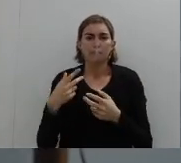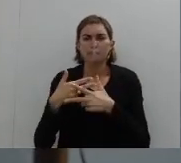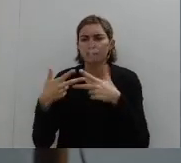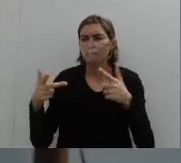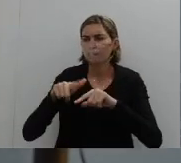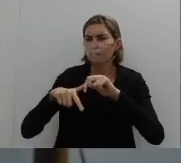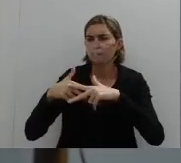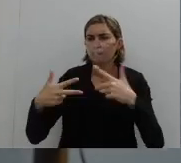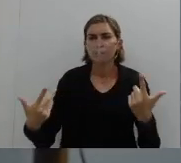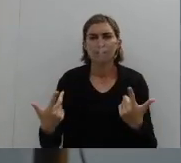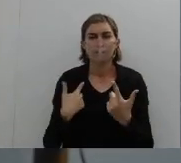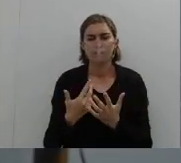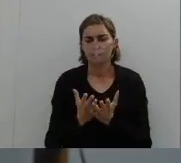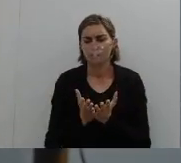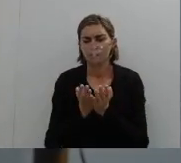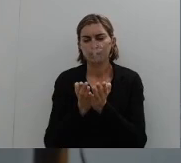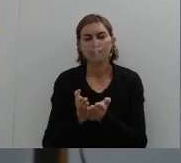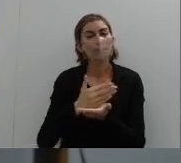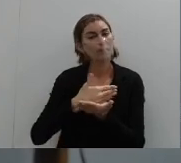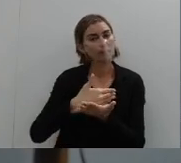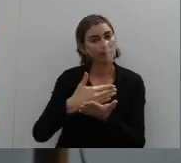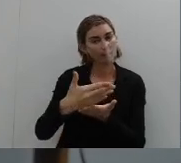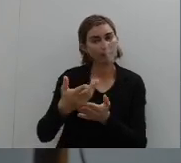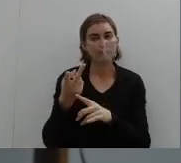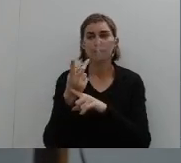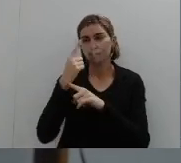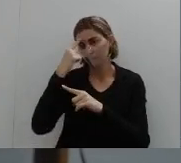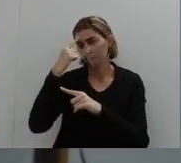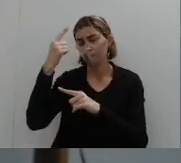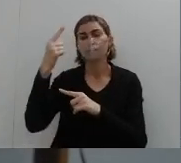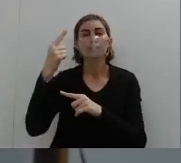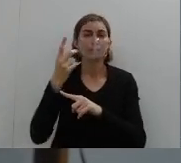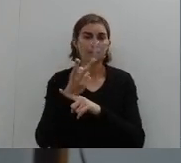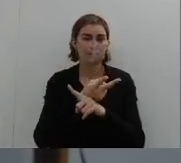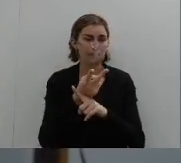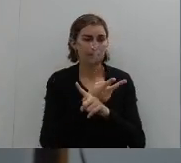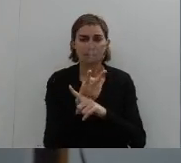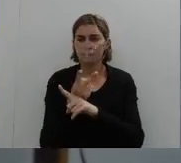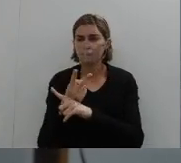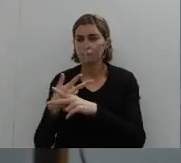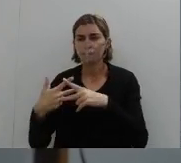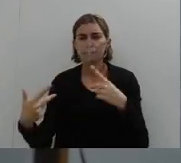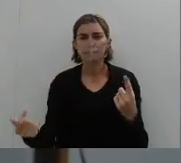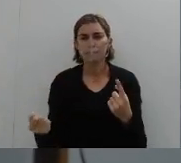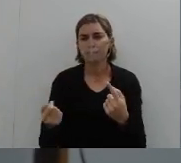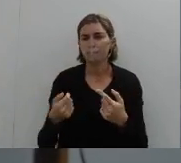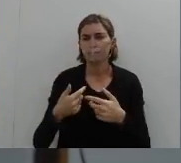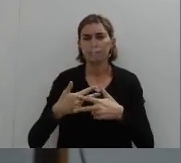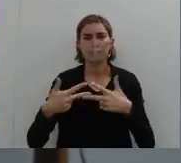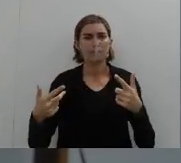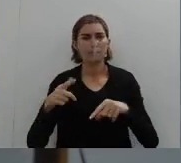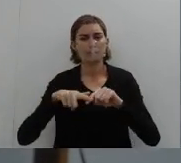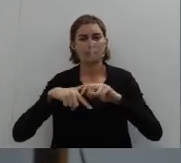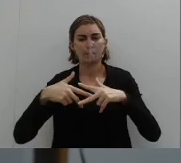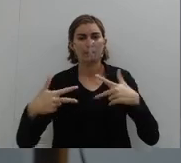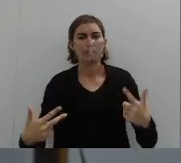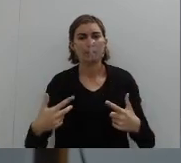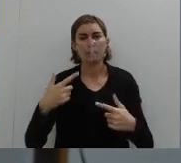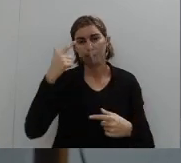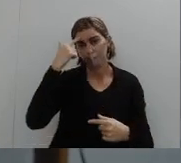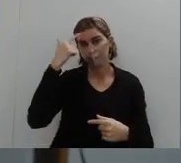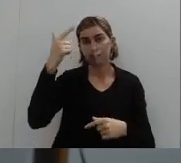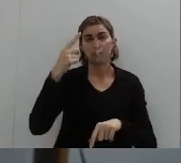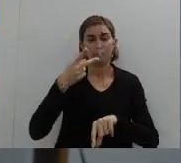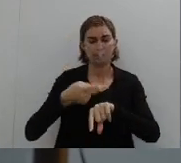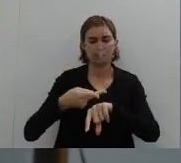especiarias. Então, as grandes navegações começou com a ideologia da busca pela especiaria, principalmente o quê? O ouro e a